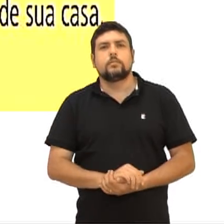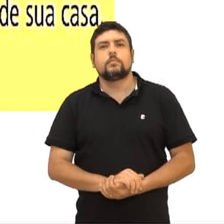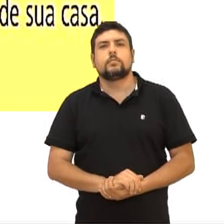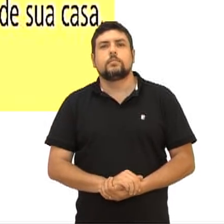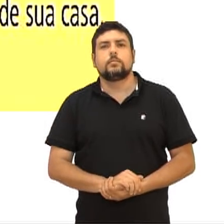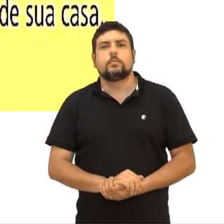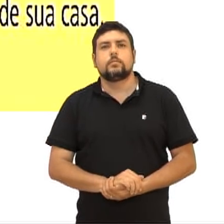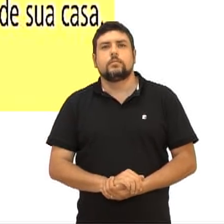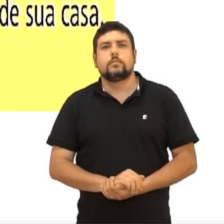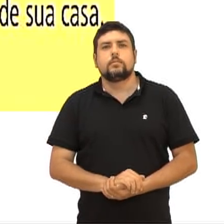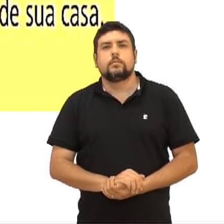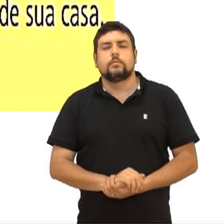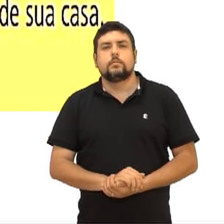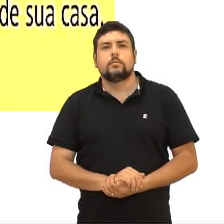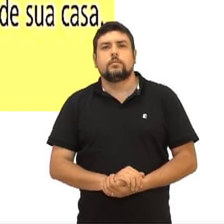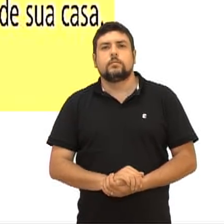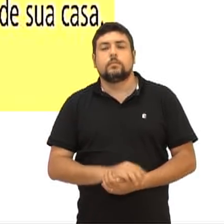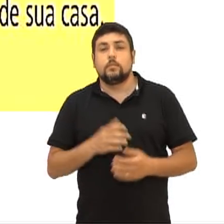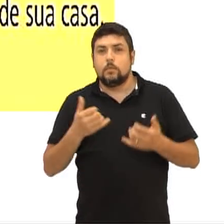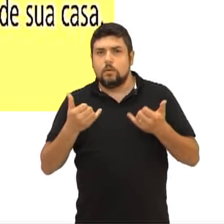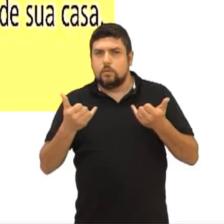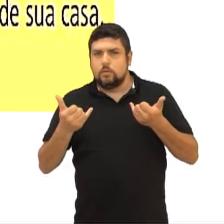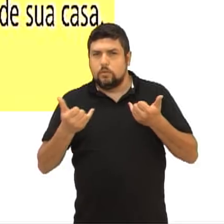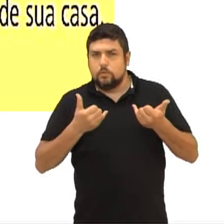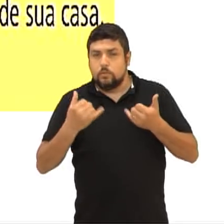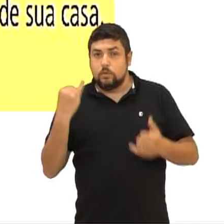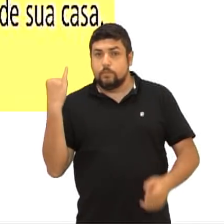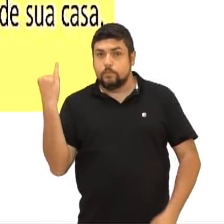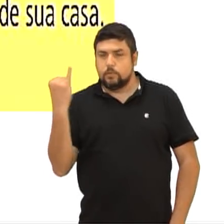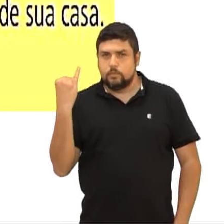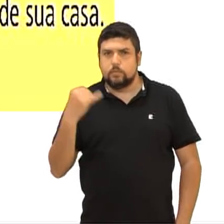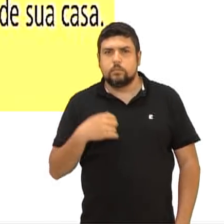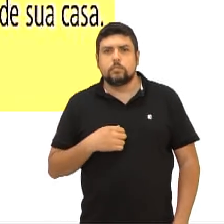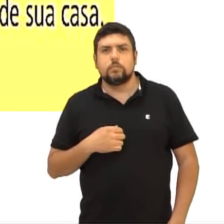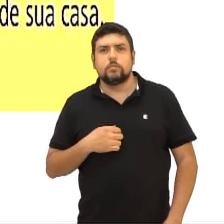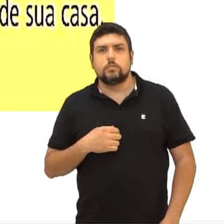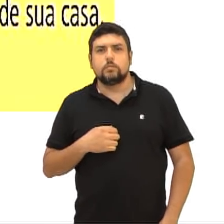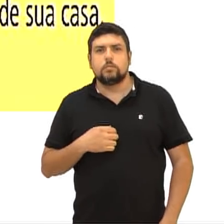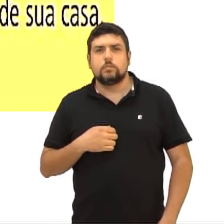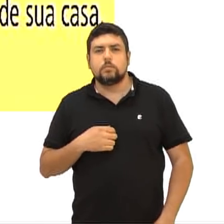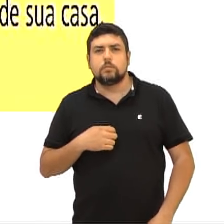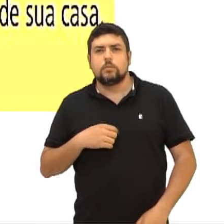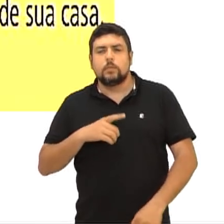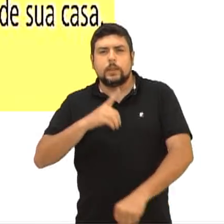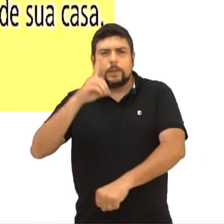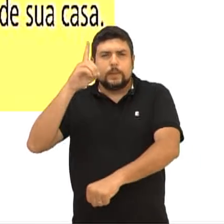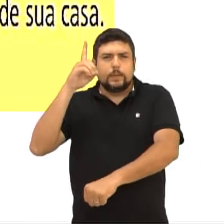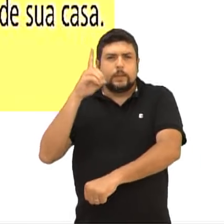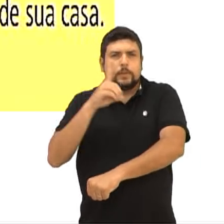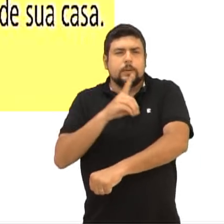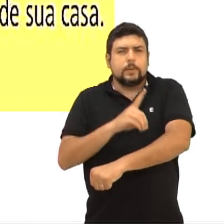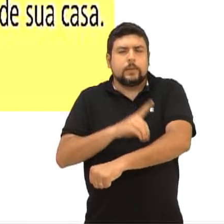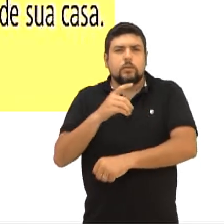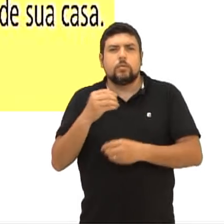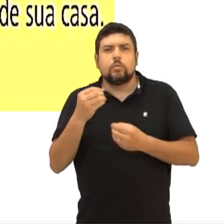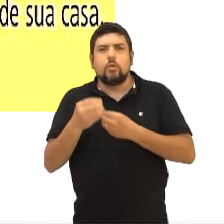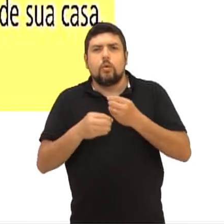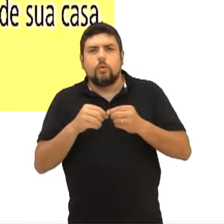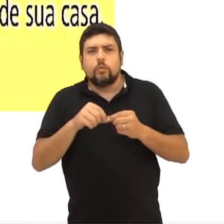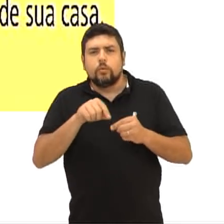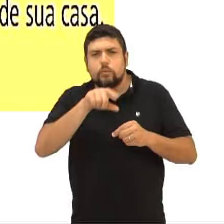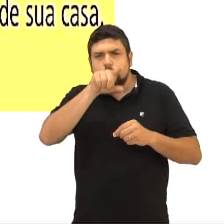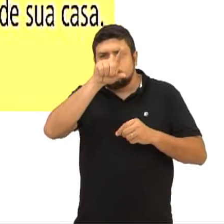Uma informação importante. A dengue ela é transmitida pelo mosquito Aedes aegypti. A